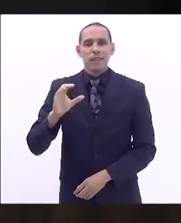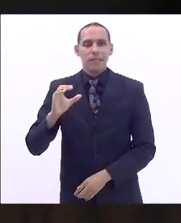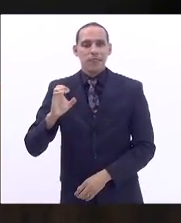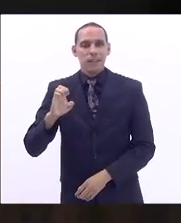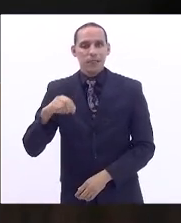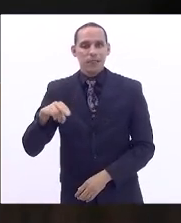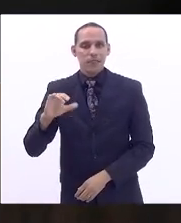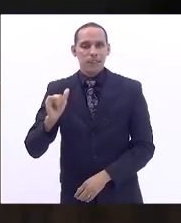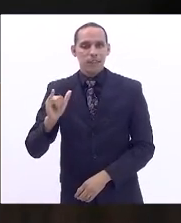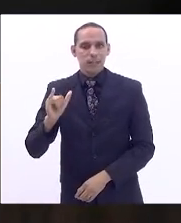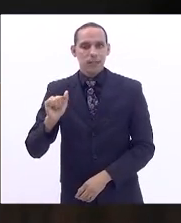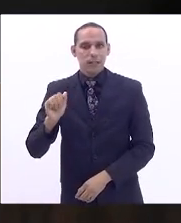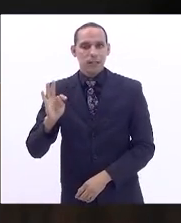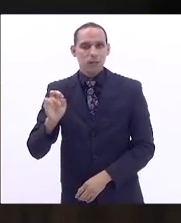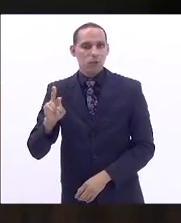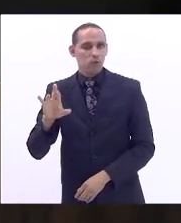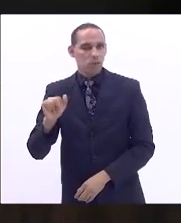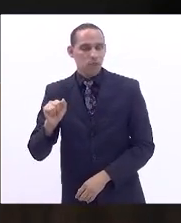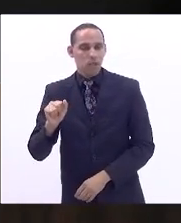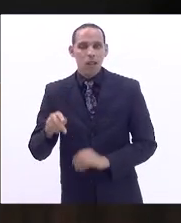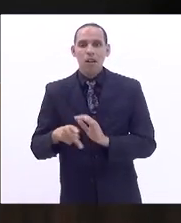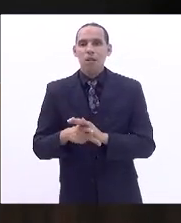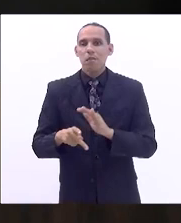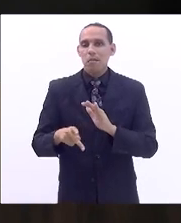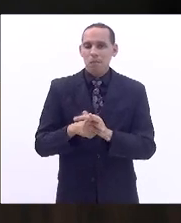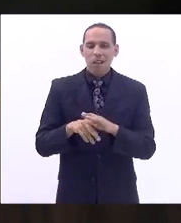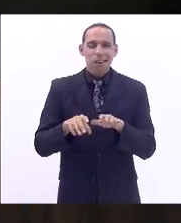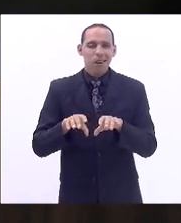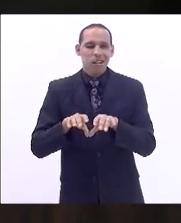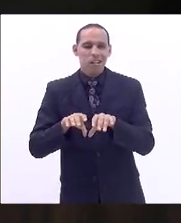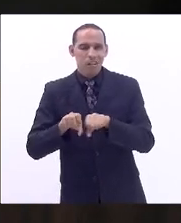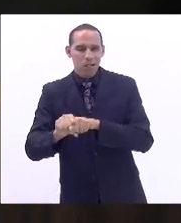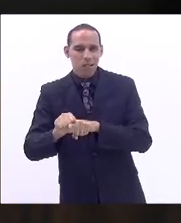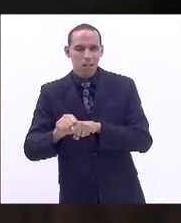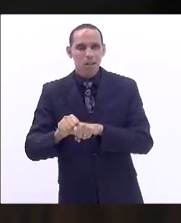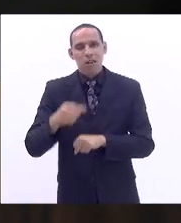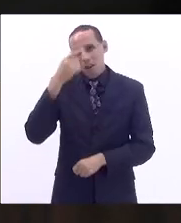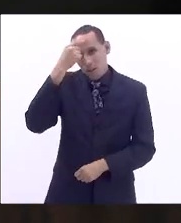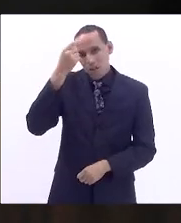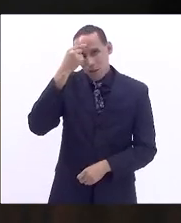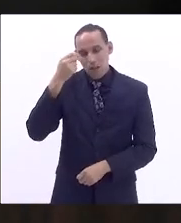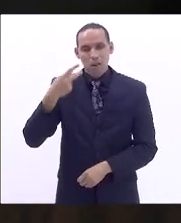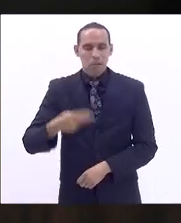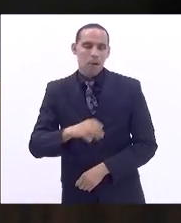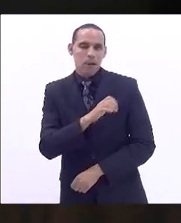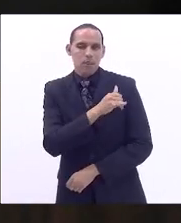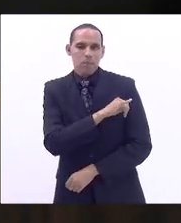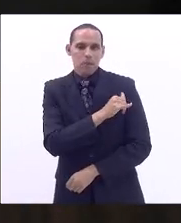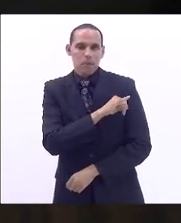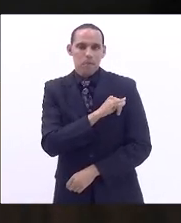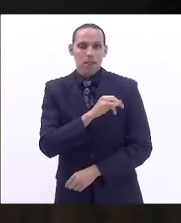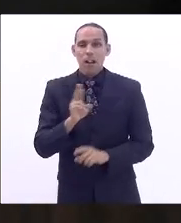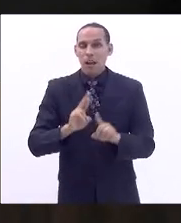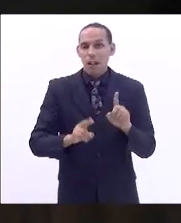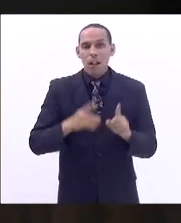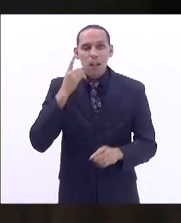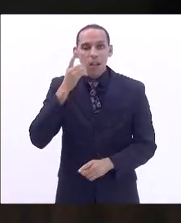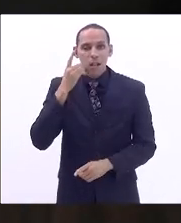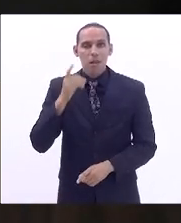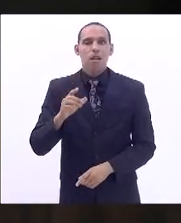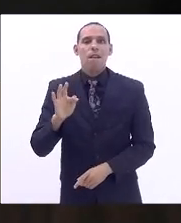das Universidades estaduais no estado do Rio de Janeiro para estudar condição de condição de Jesus pela condicionalidade relator deputado Jorge Felipe Neto